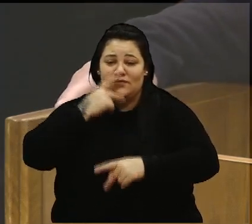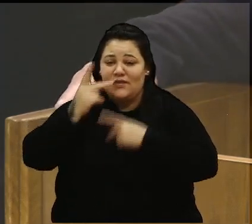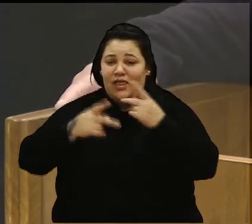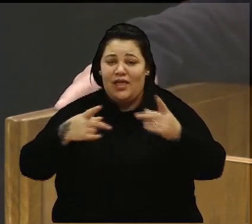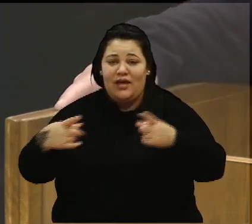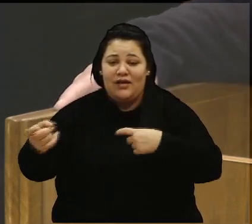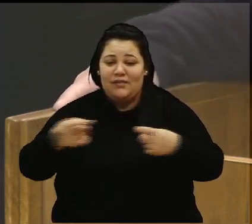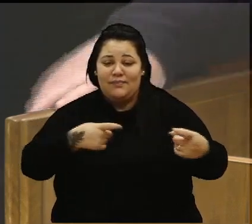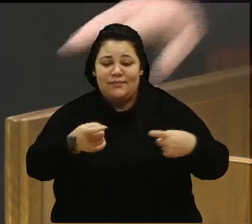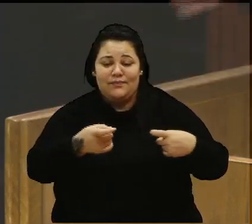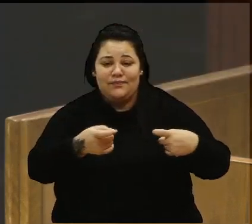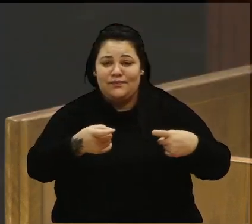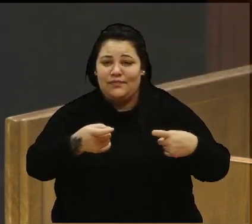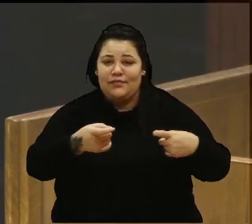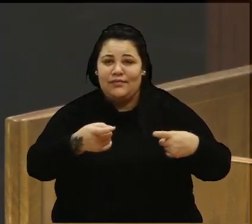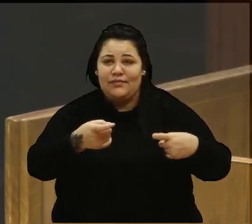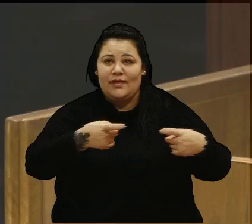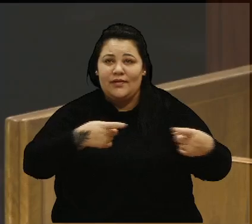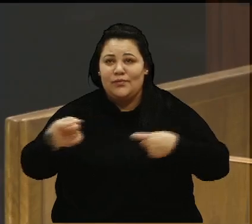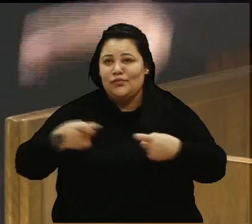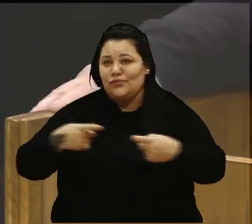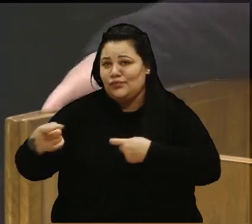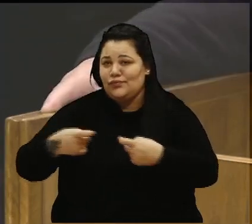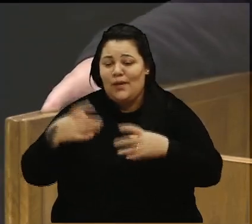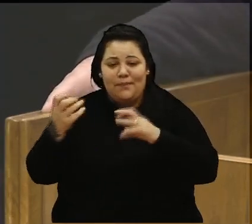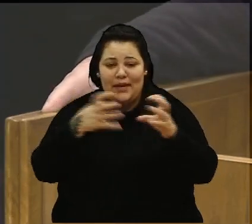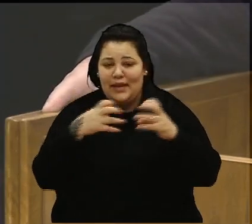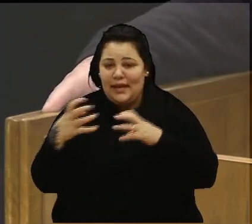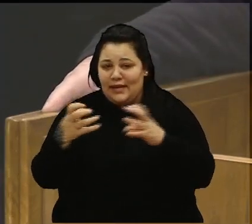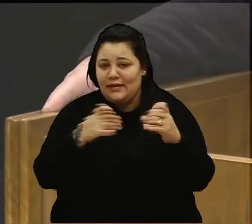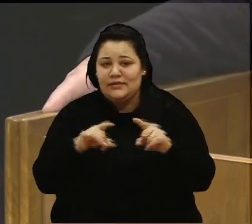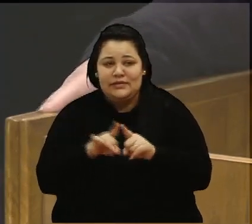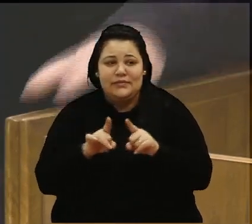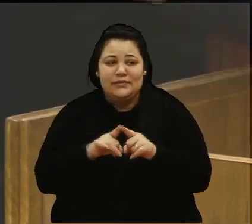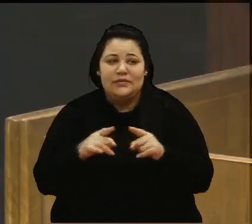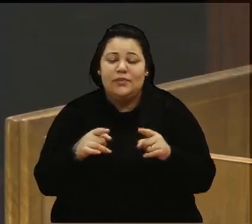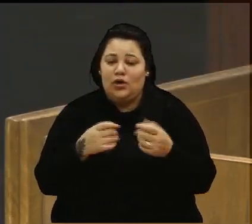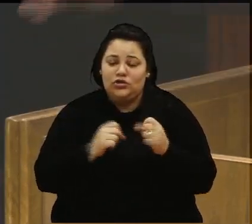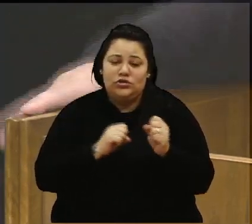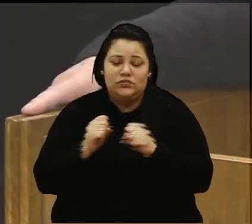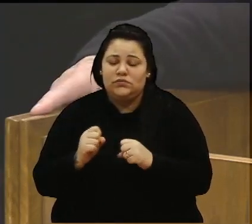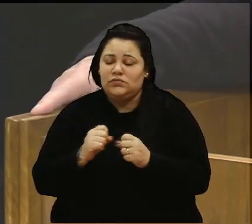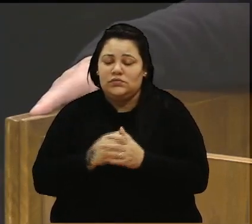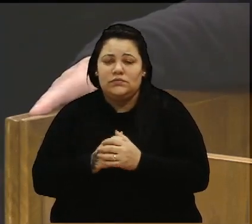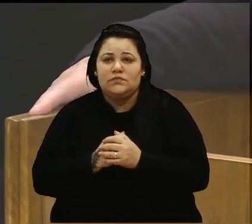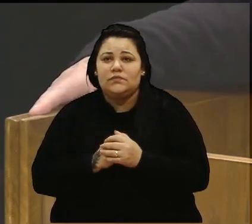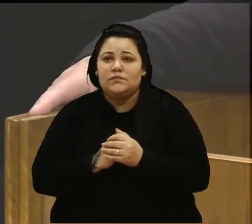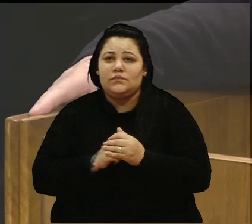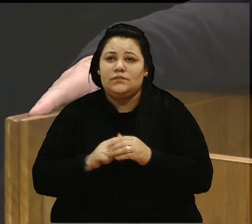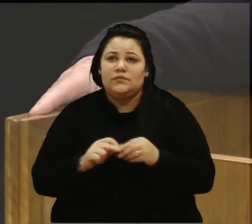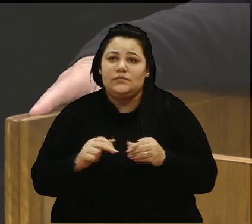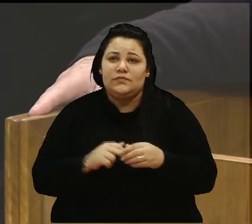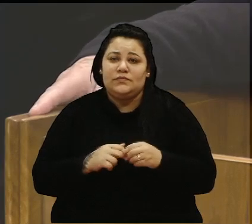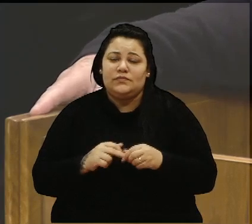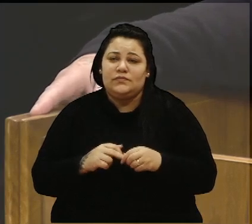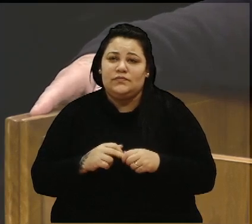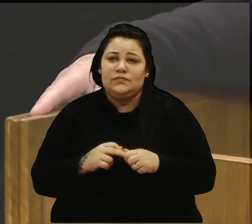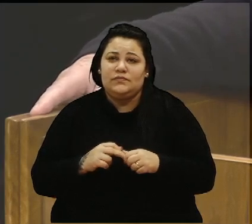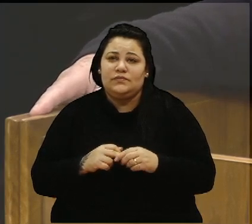de bugio, né? Discutindo aqui, atirando M em cada um, né? Um para o outro, né?